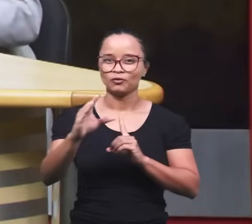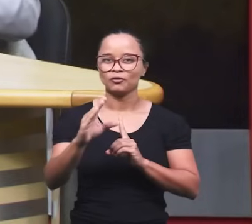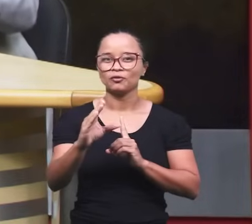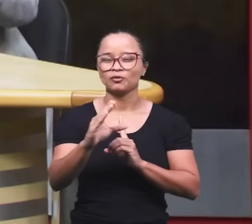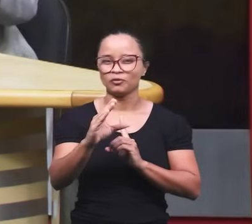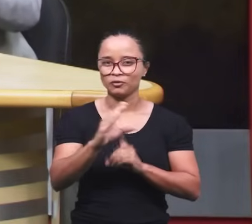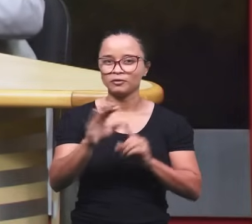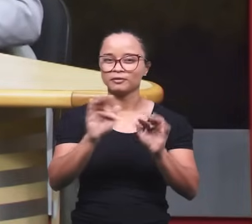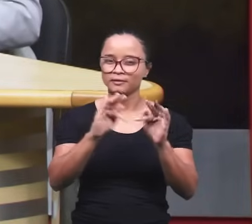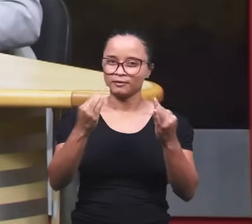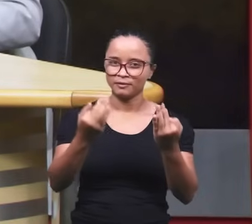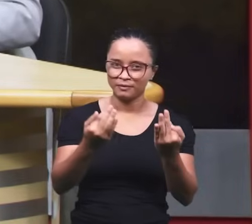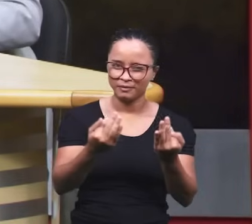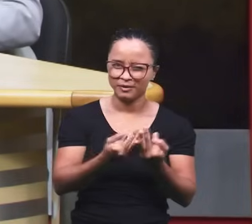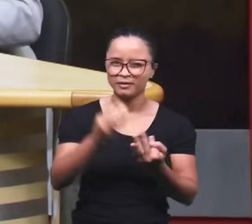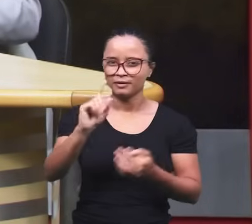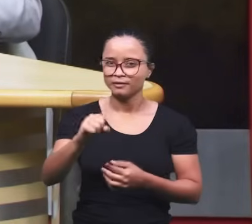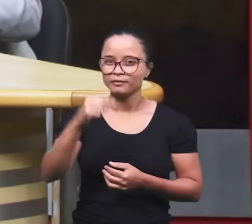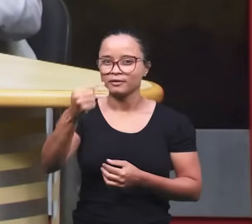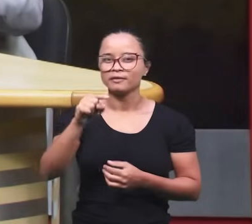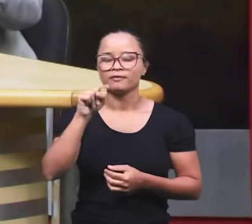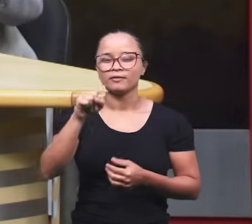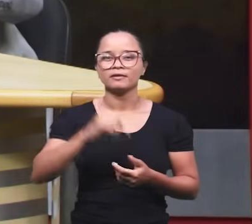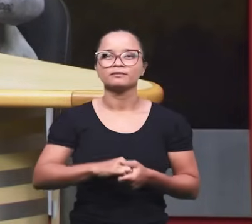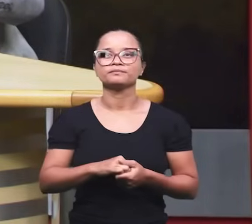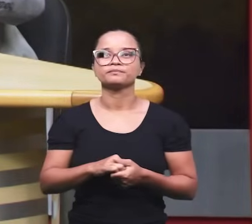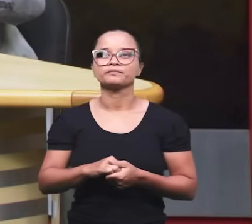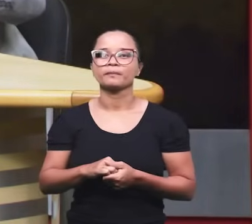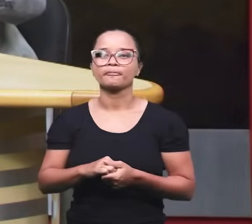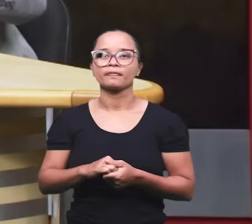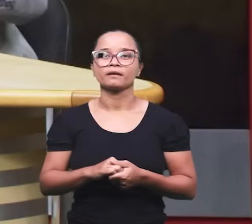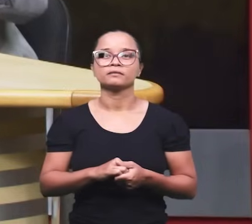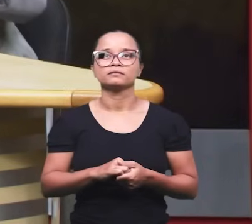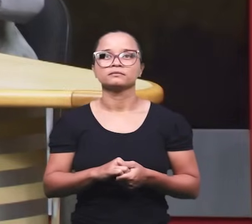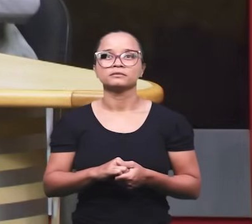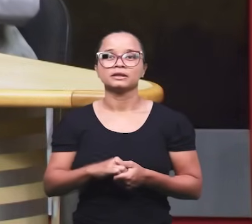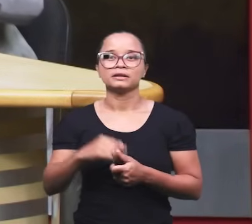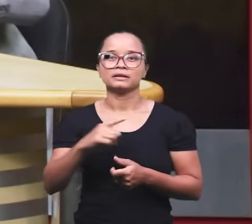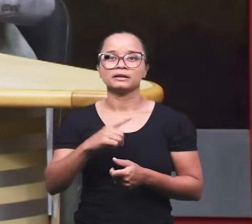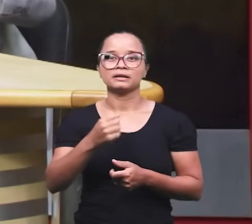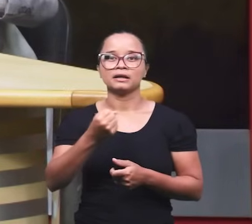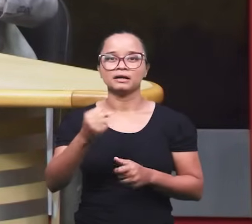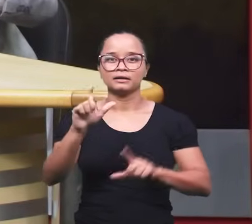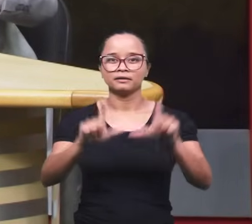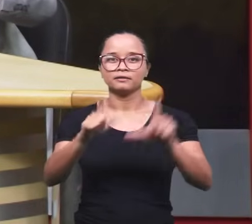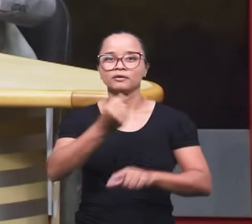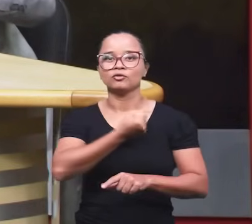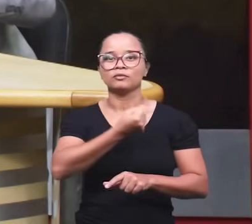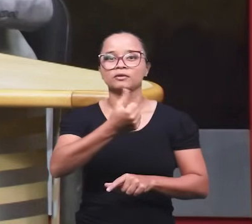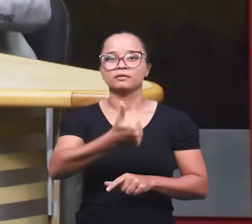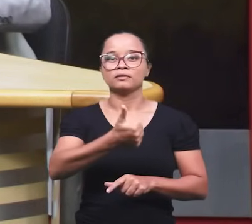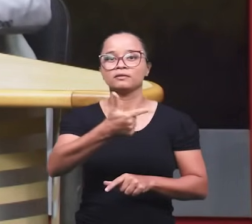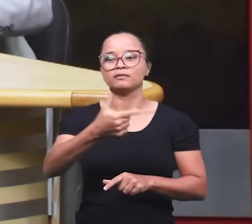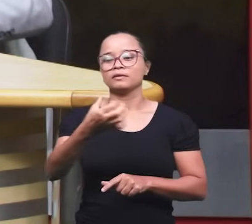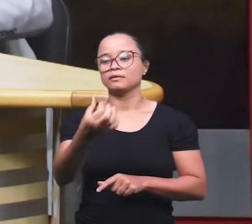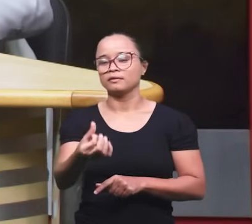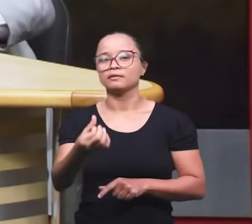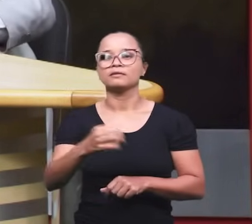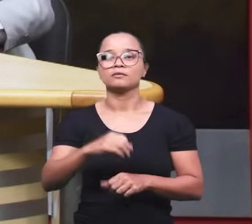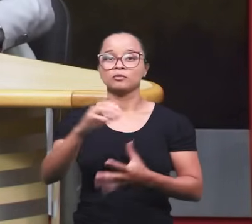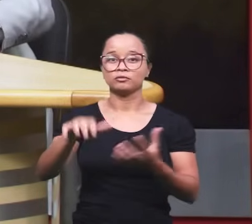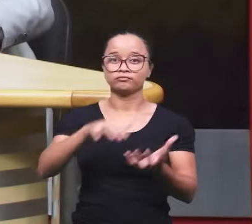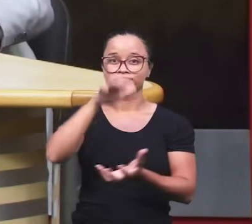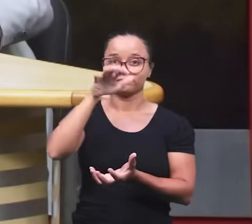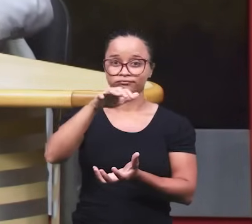do Lar que vai acontecer daqui a pouquinho você continua conosco aqui você que tá pela rede eh pelo pelo Canal eh 126 pelo